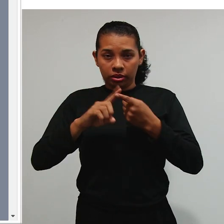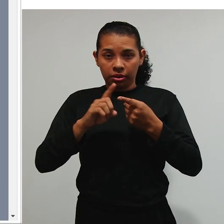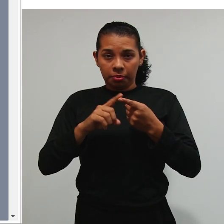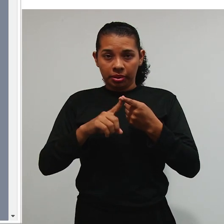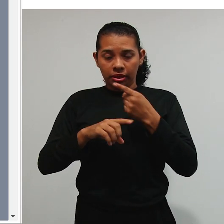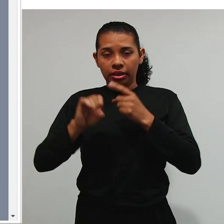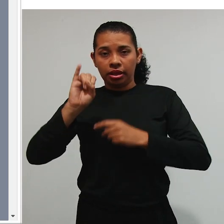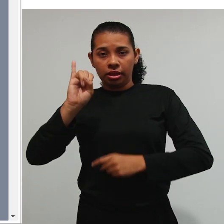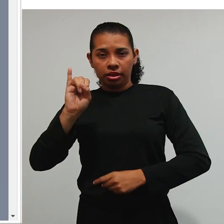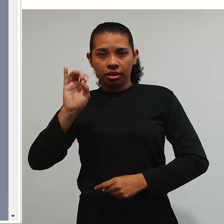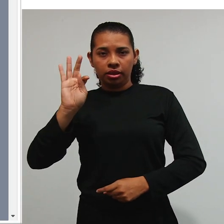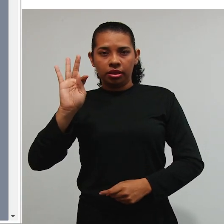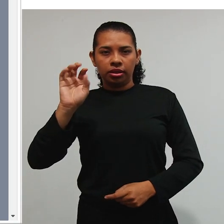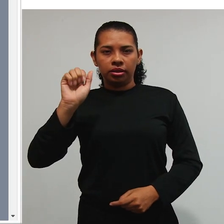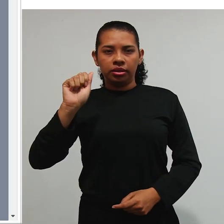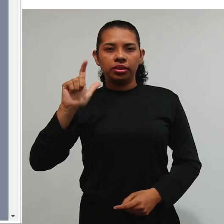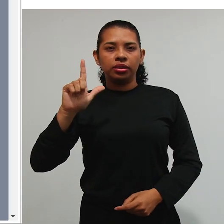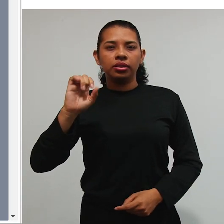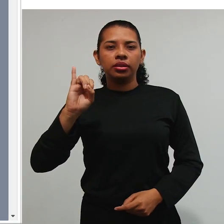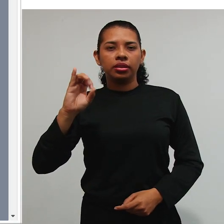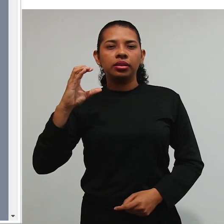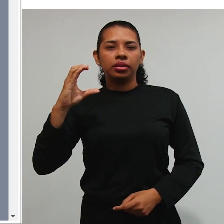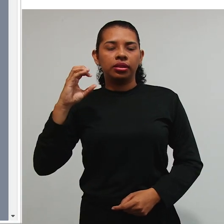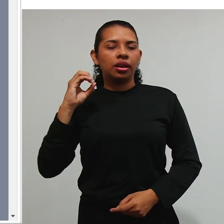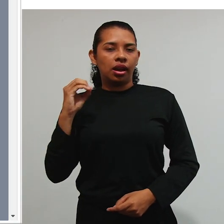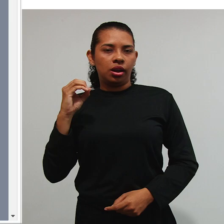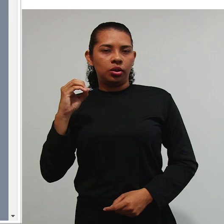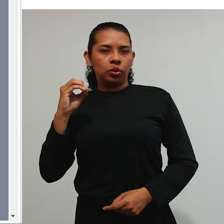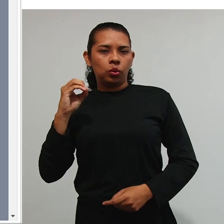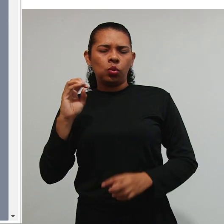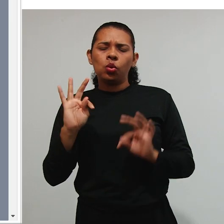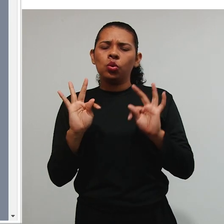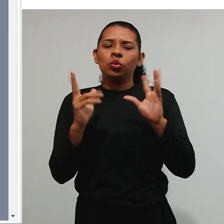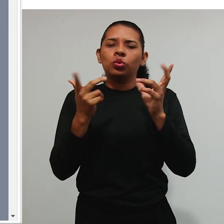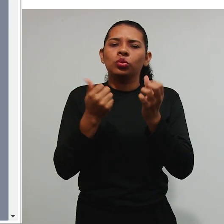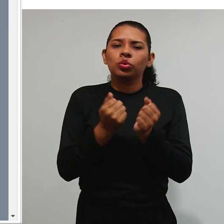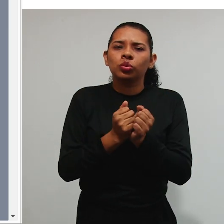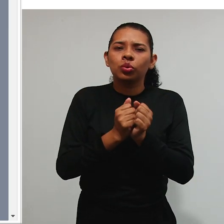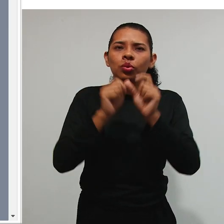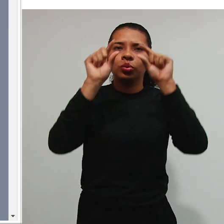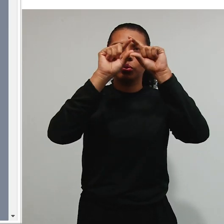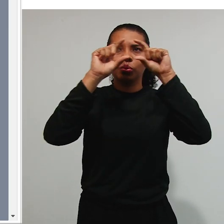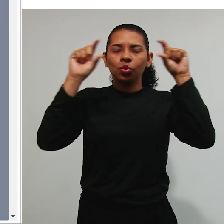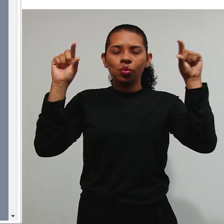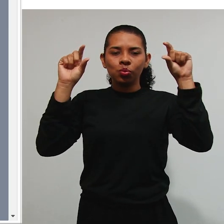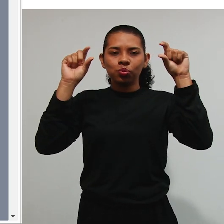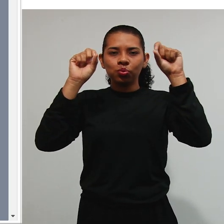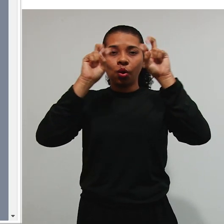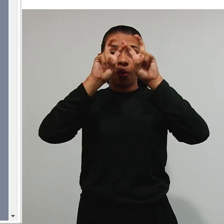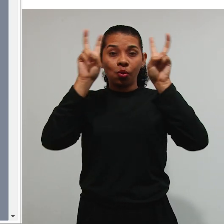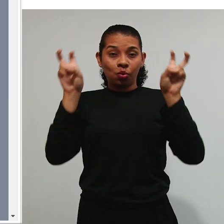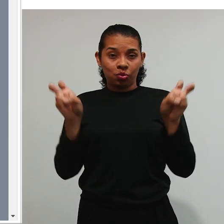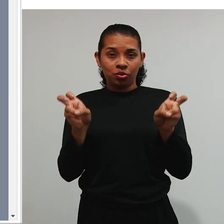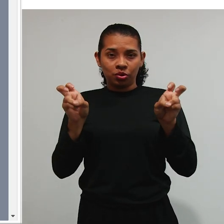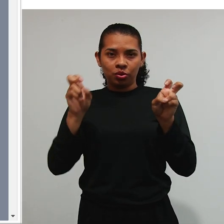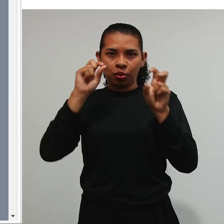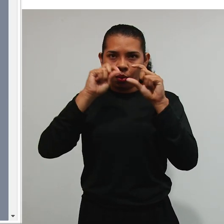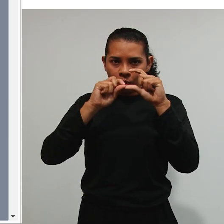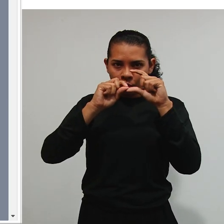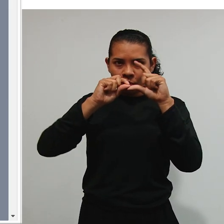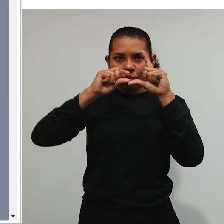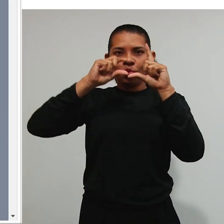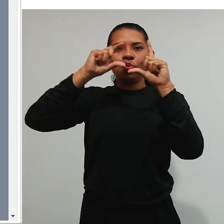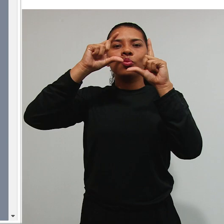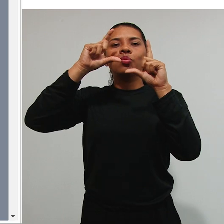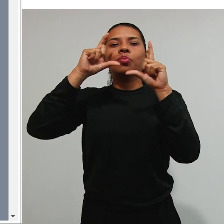vai ser escrito de que forma? Ele vai ser escrito assim, ó, todo em maiúscula, em negrito. Depois, quando você tem a